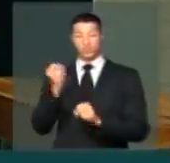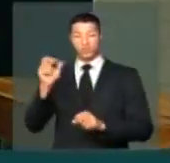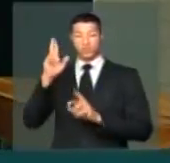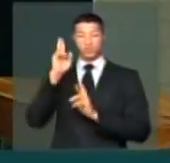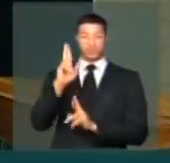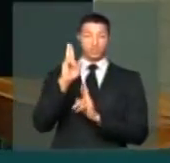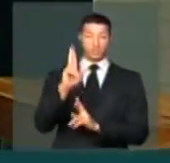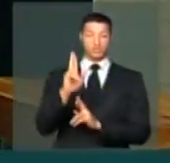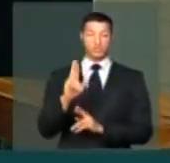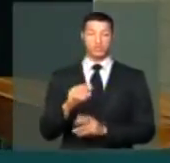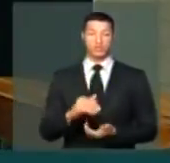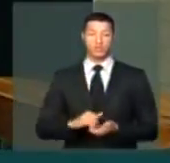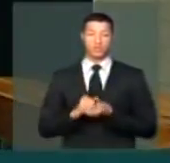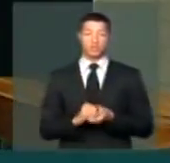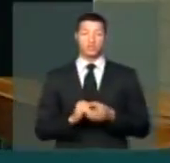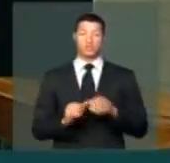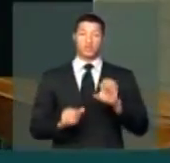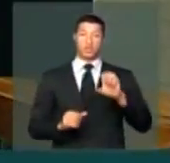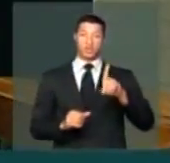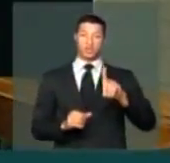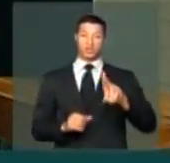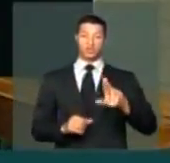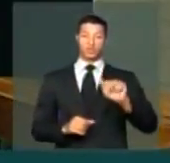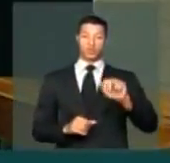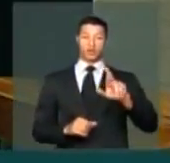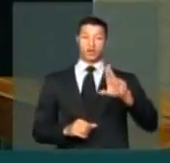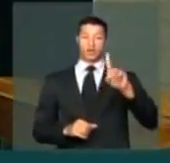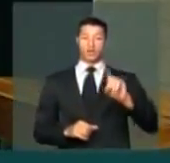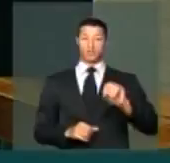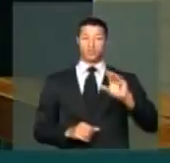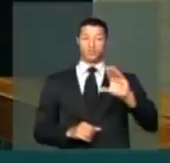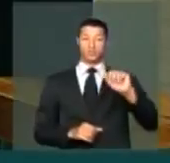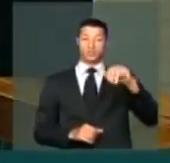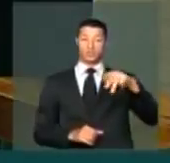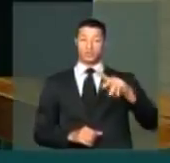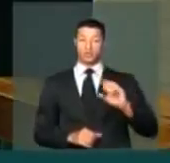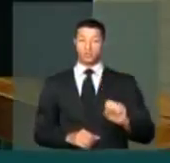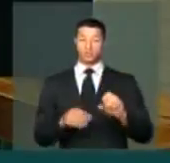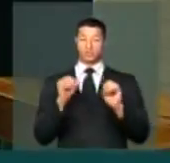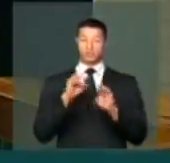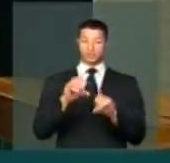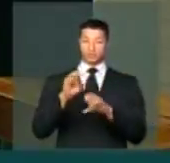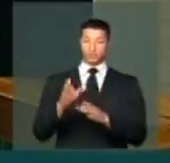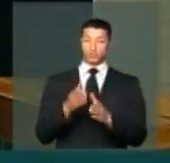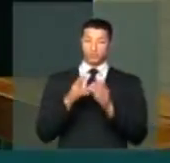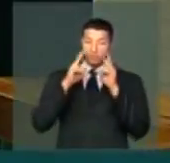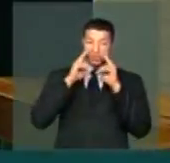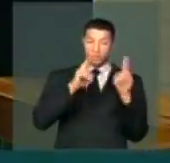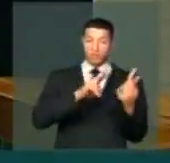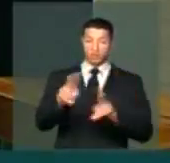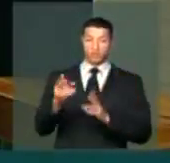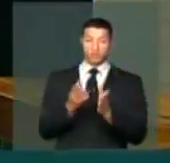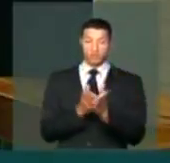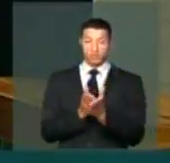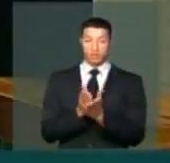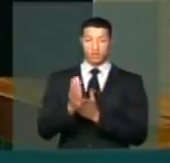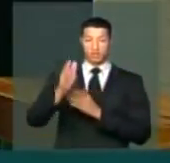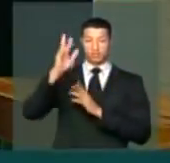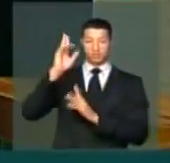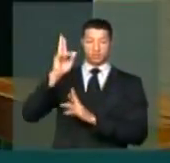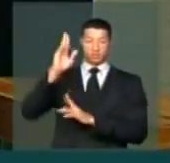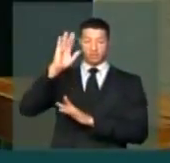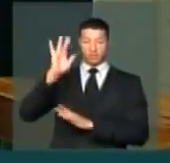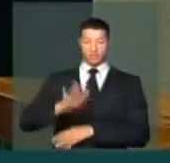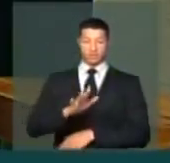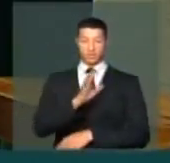líder o companheiro Eduardo Campos que tanto nos ensinou a olhar com carinho esperança